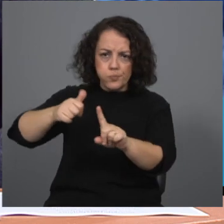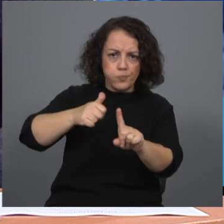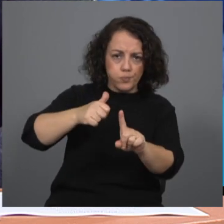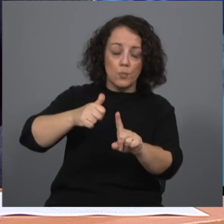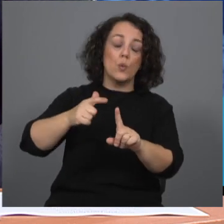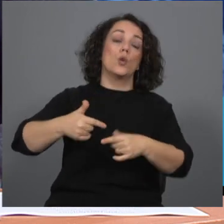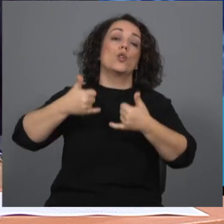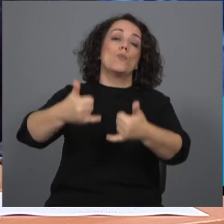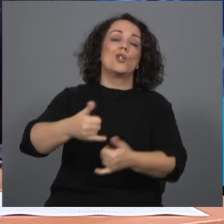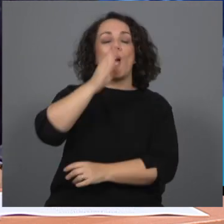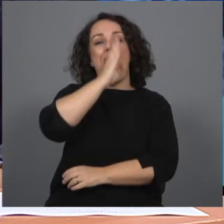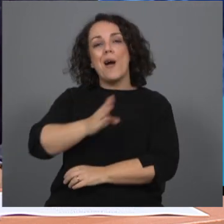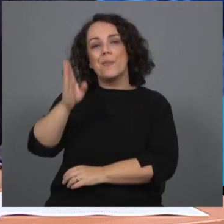foi